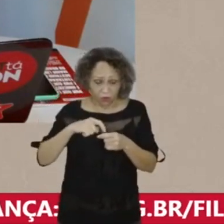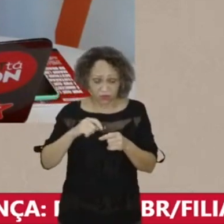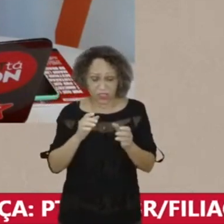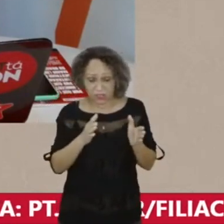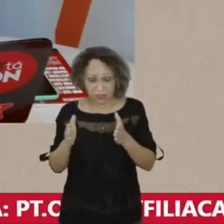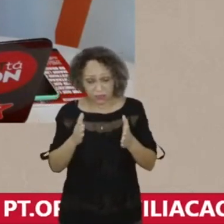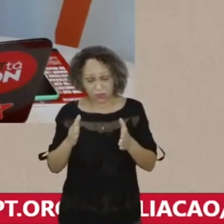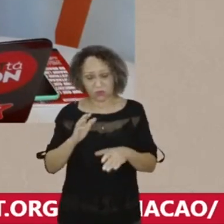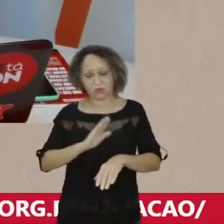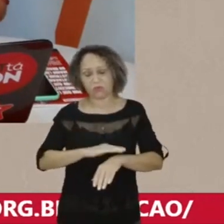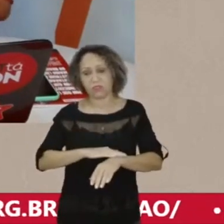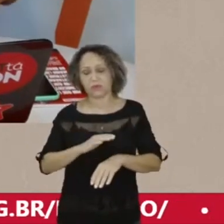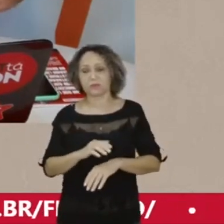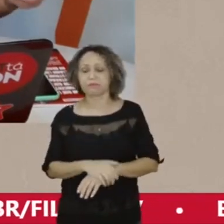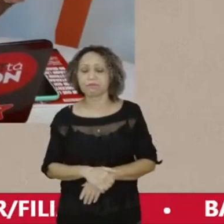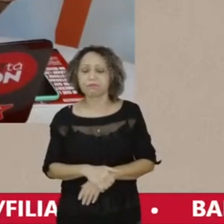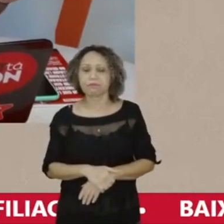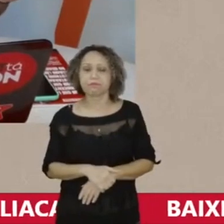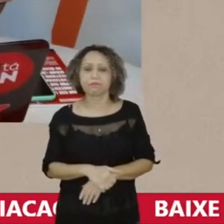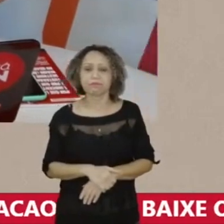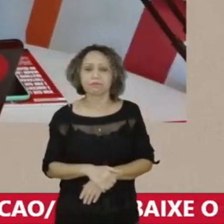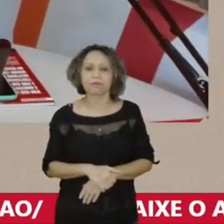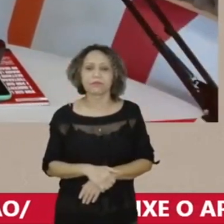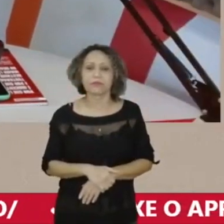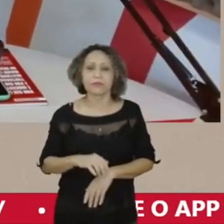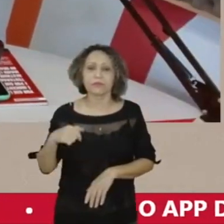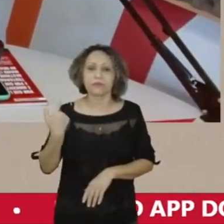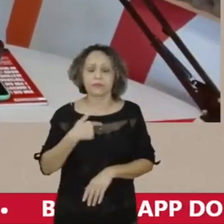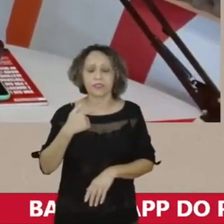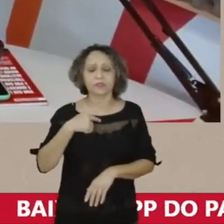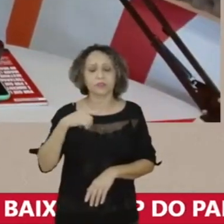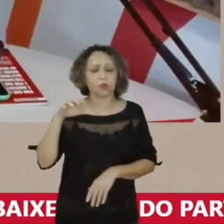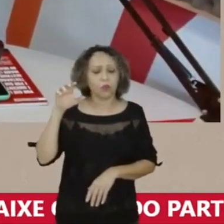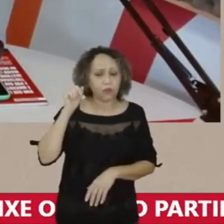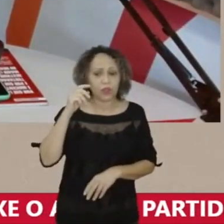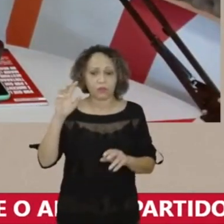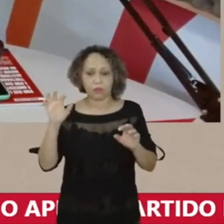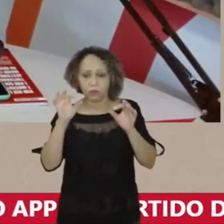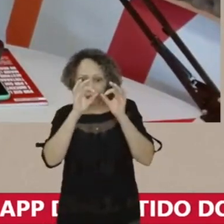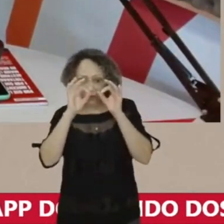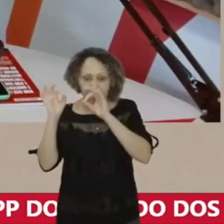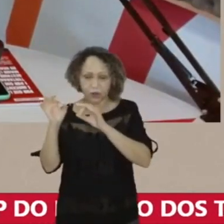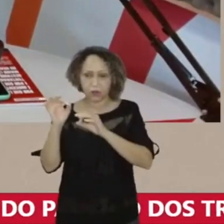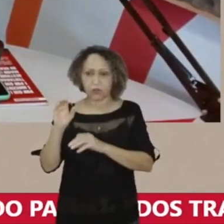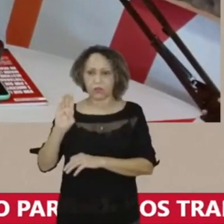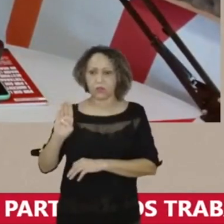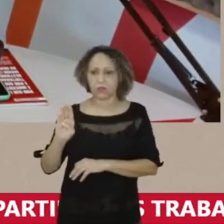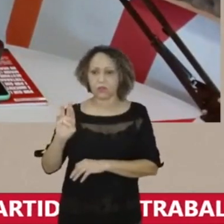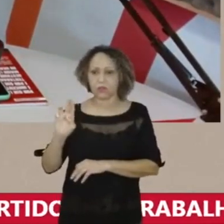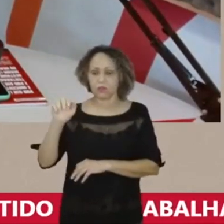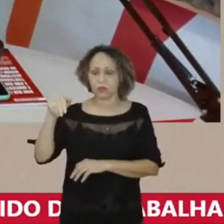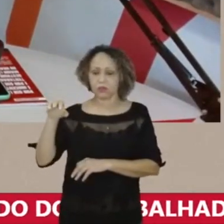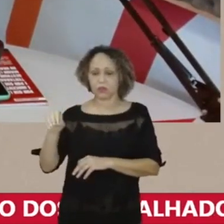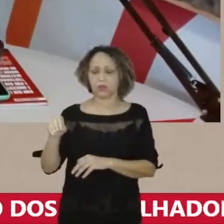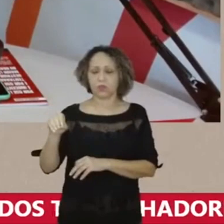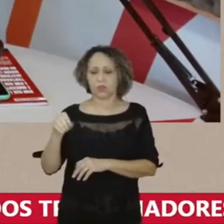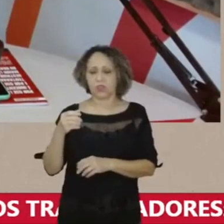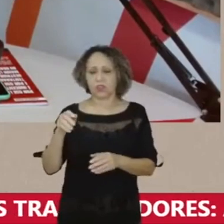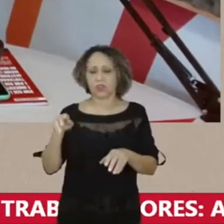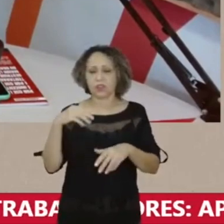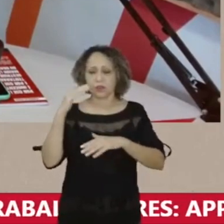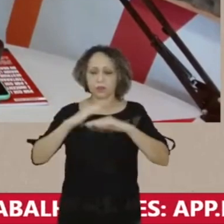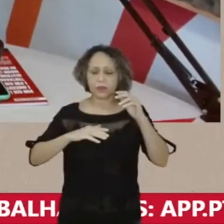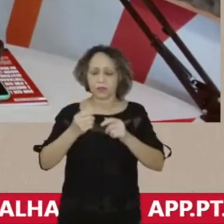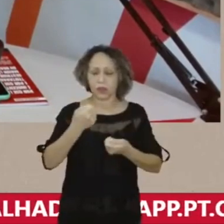agora. A gente ouviu agora o Bruno Moretti, economista e assessor do PT no Senado, falando aqui